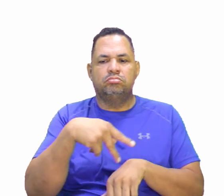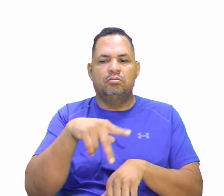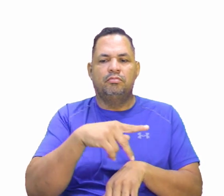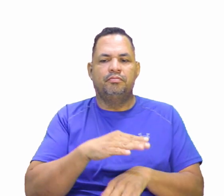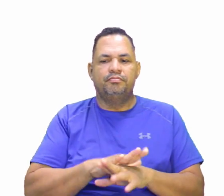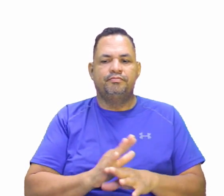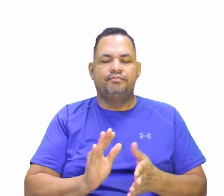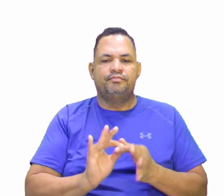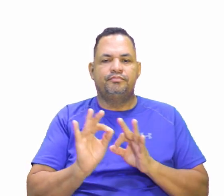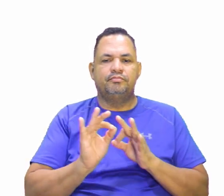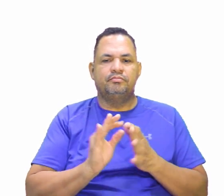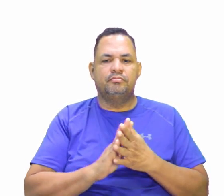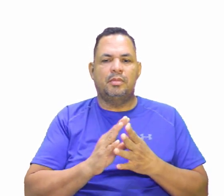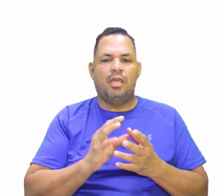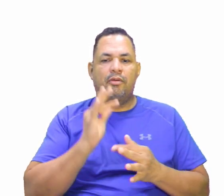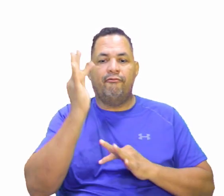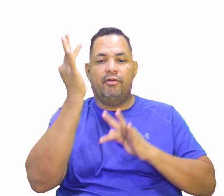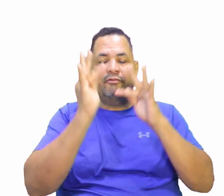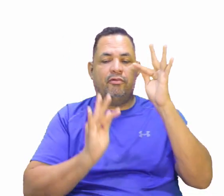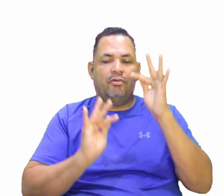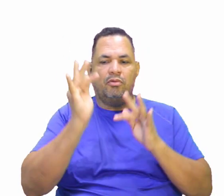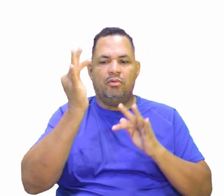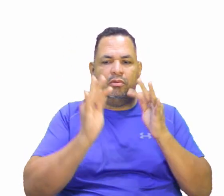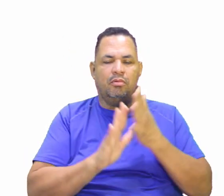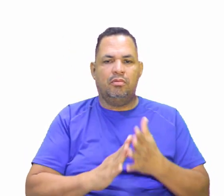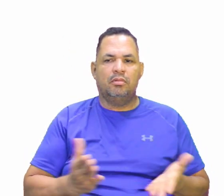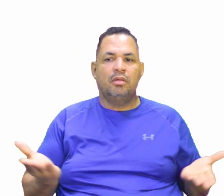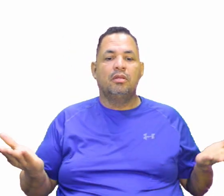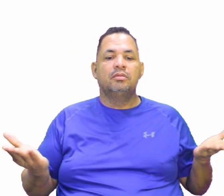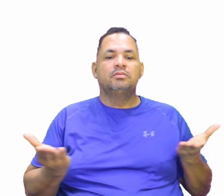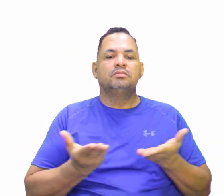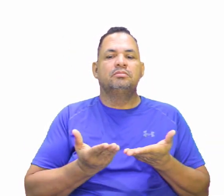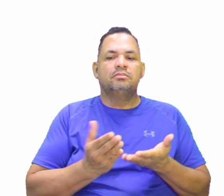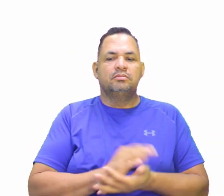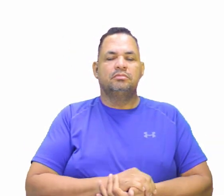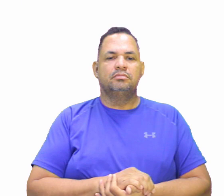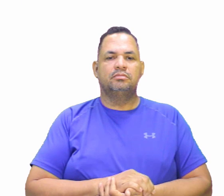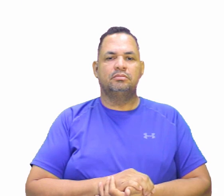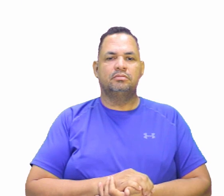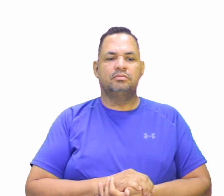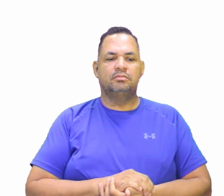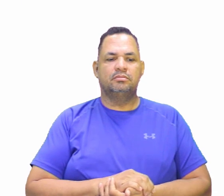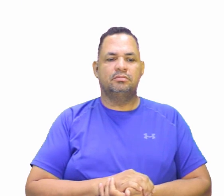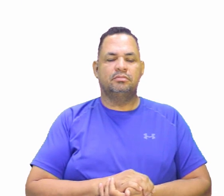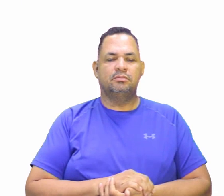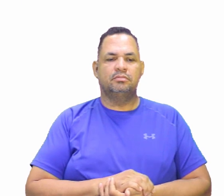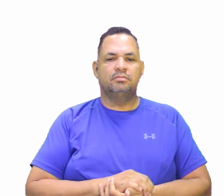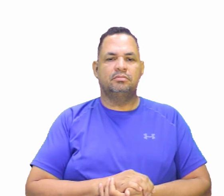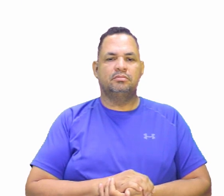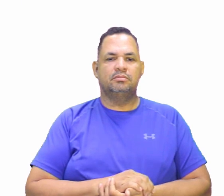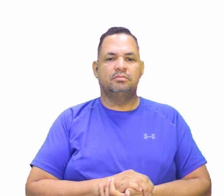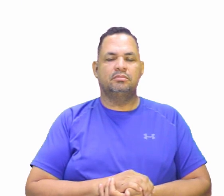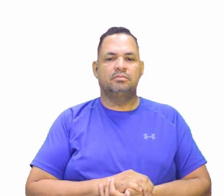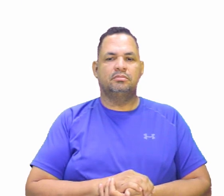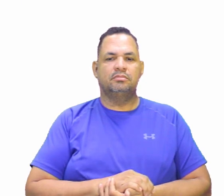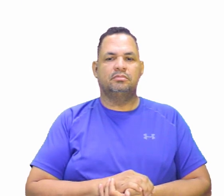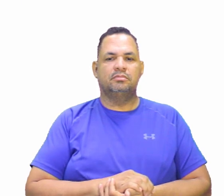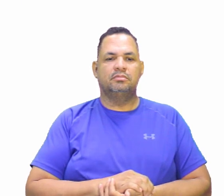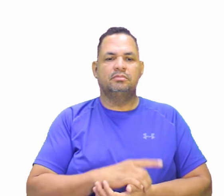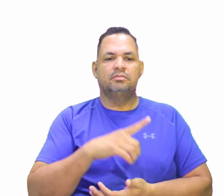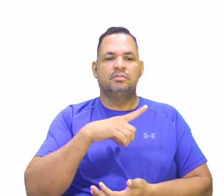tá certo? A questão folclórica. Beleza? E agora, amados? Alessandra, tem